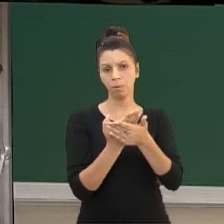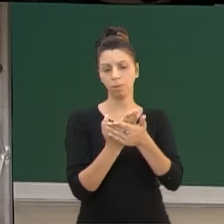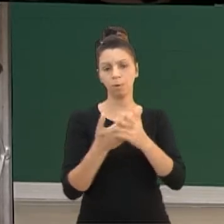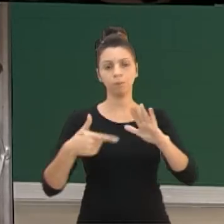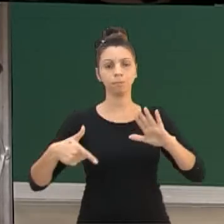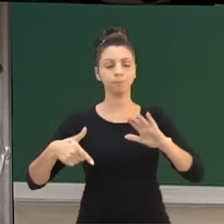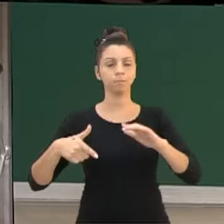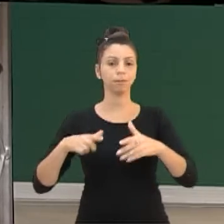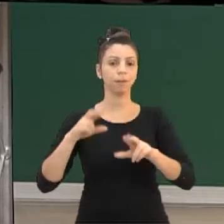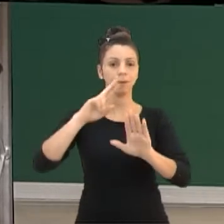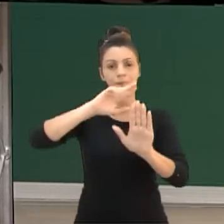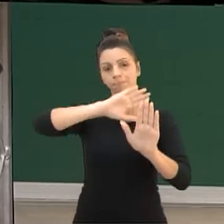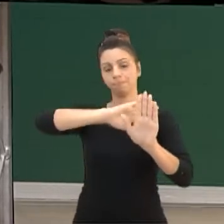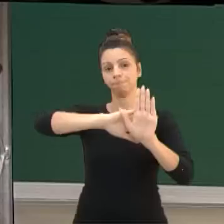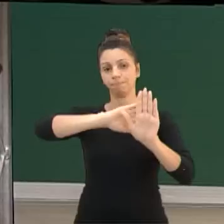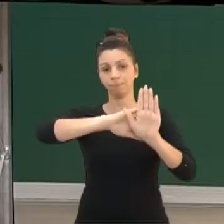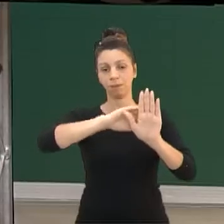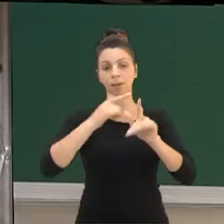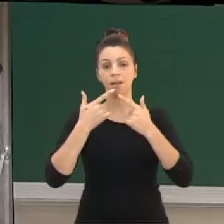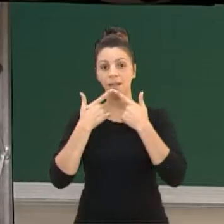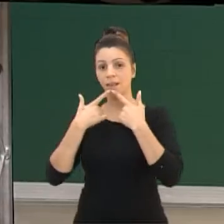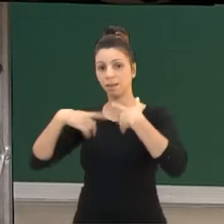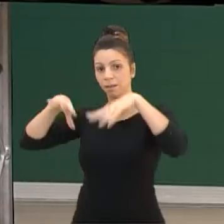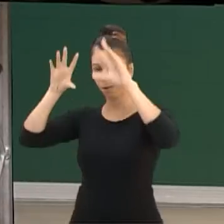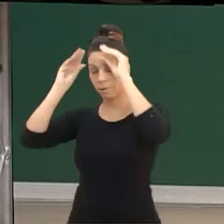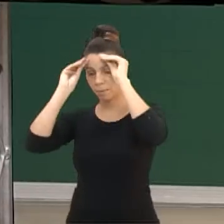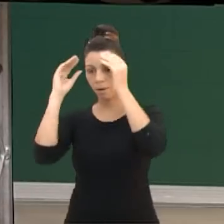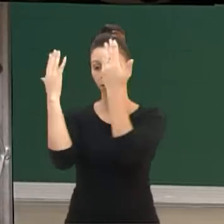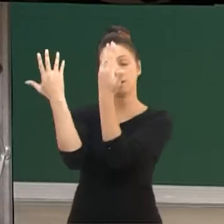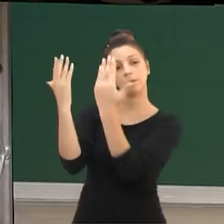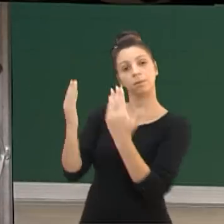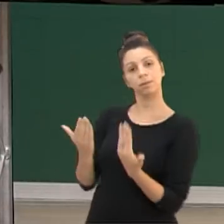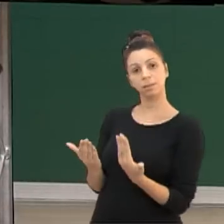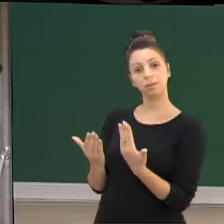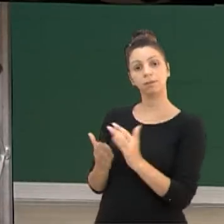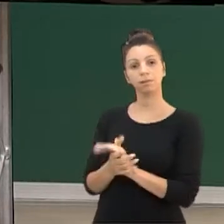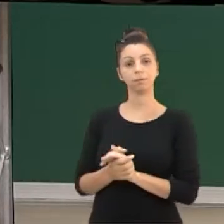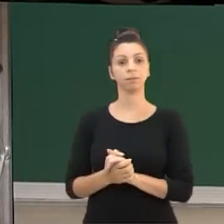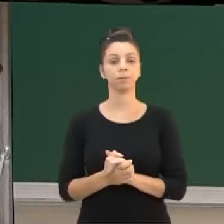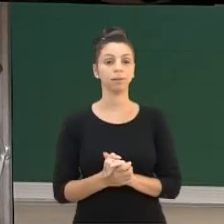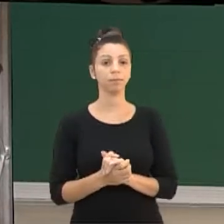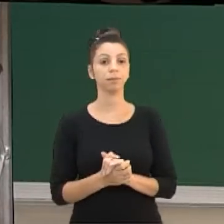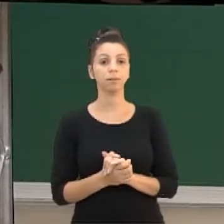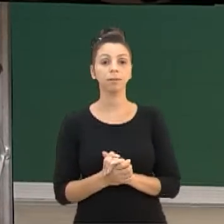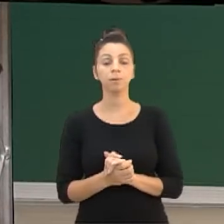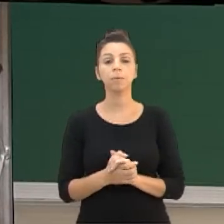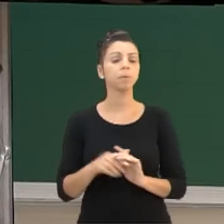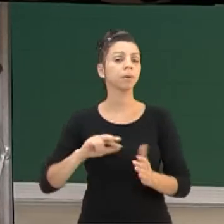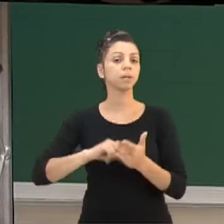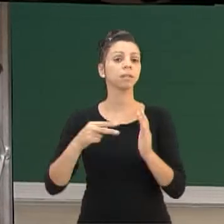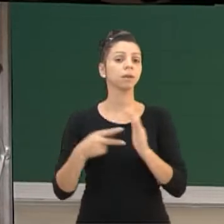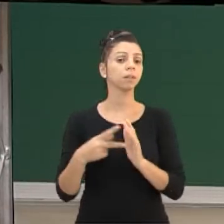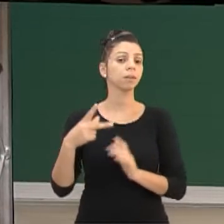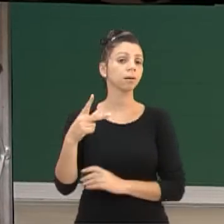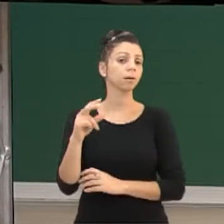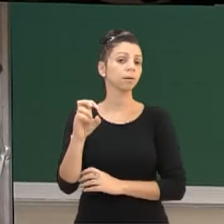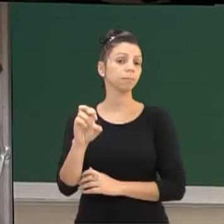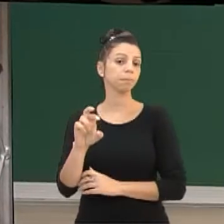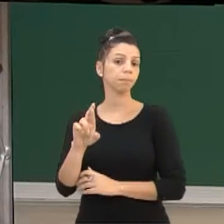as transcrições, nas aulas anteriores analisamos o conto, enfim. O que será que é personificação? Quem se